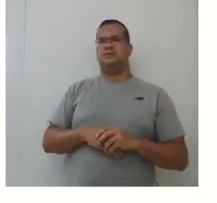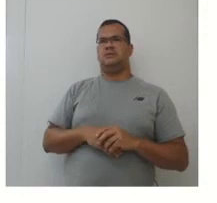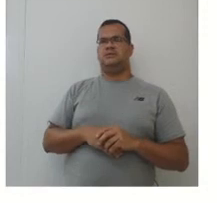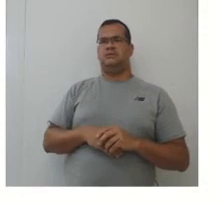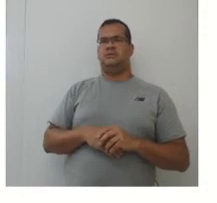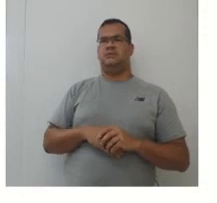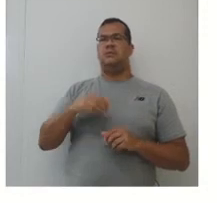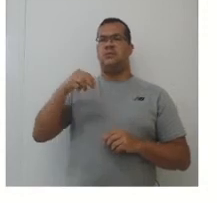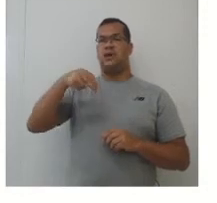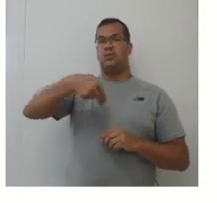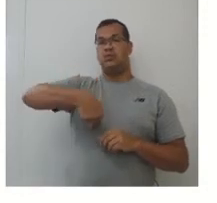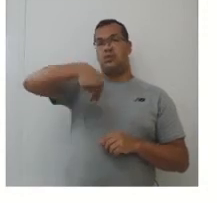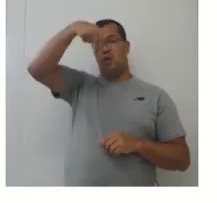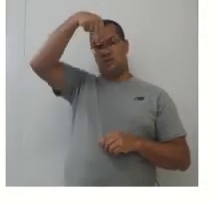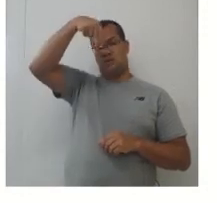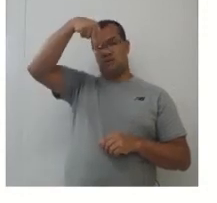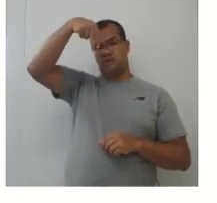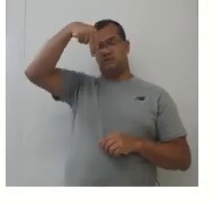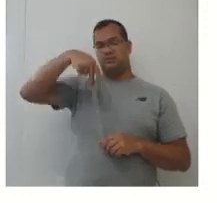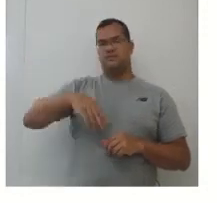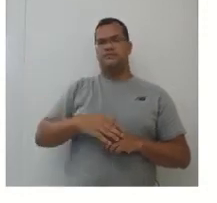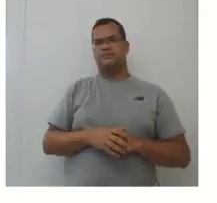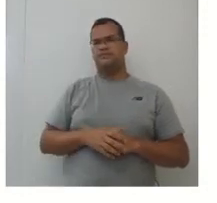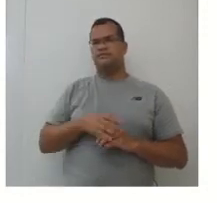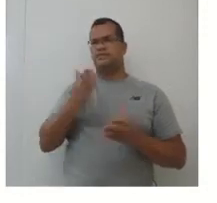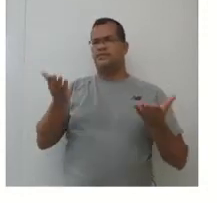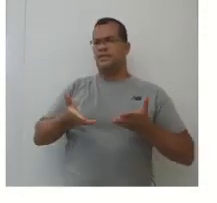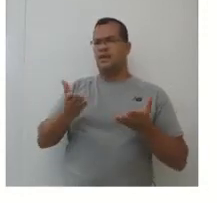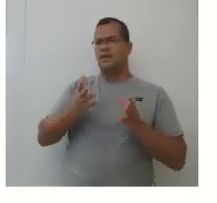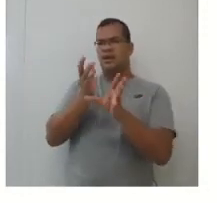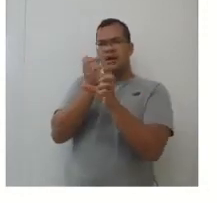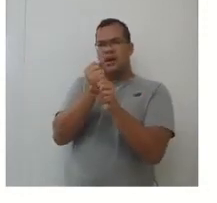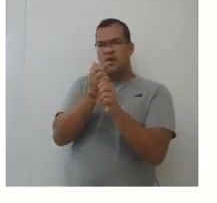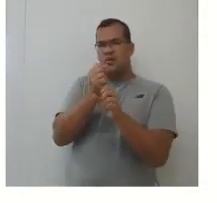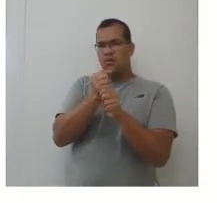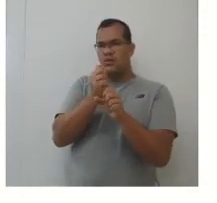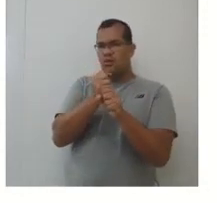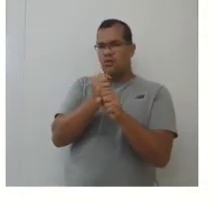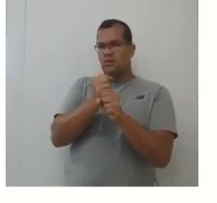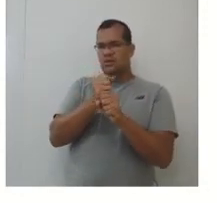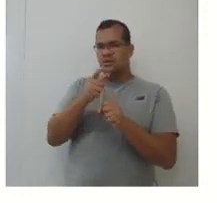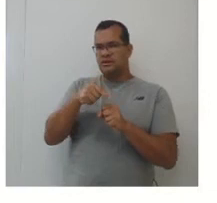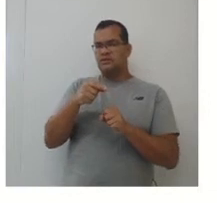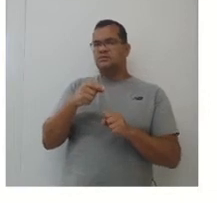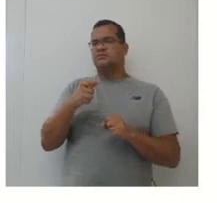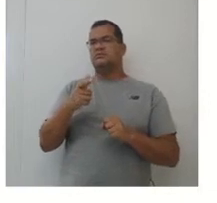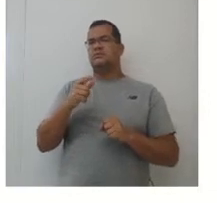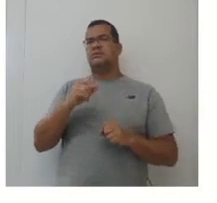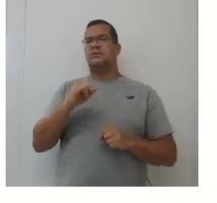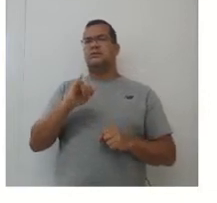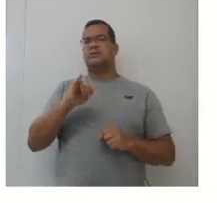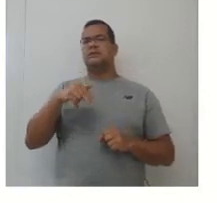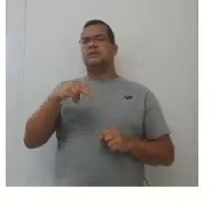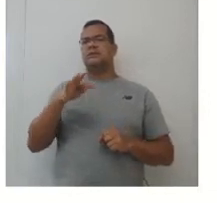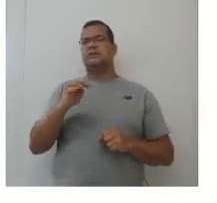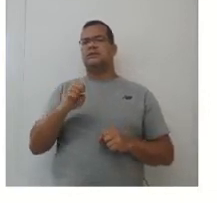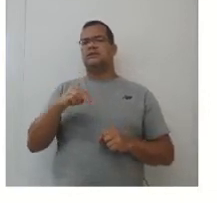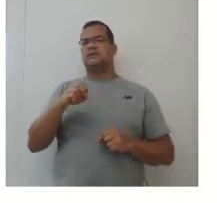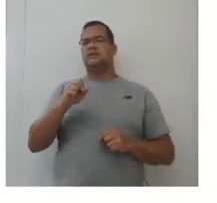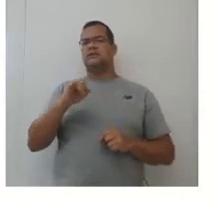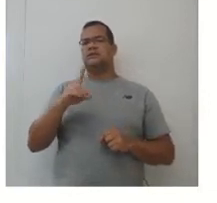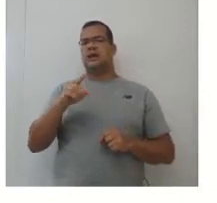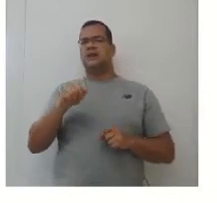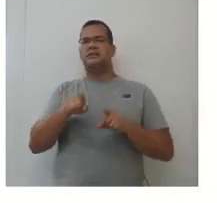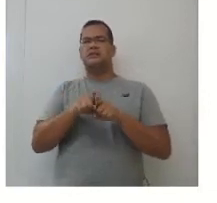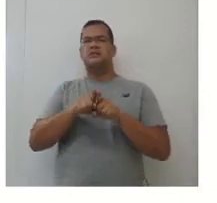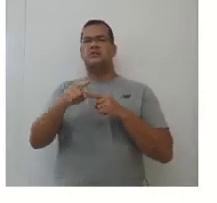norte. Nesse ponto, calcule a intensidade, quer dizer o valor, e calcule o sentido do